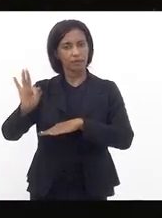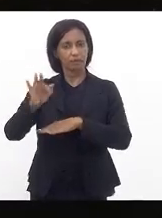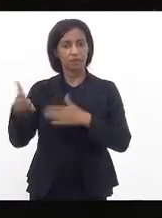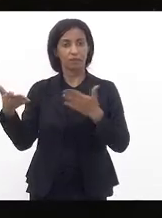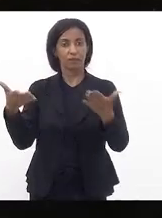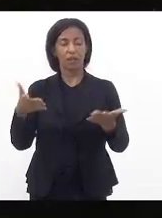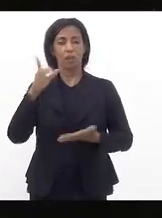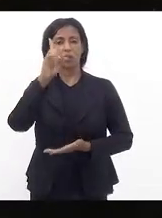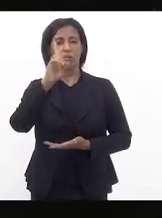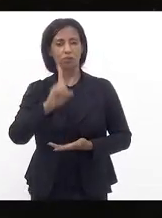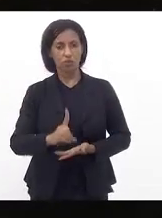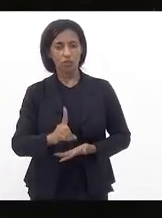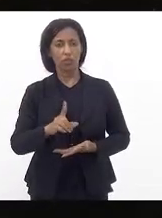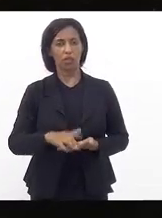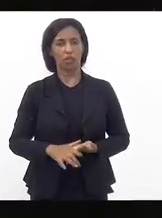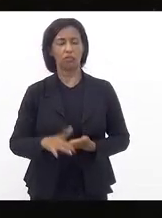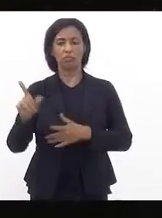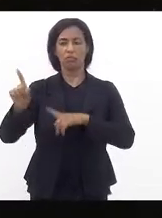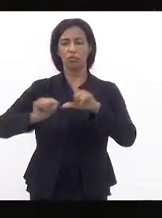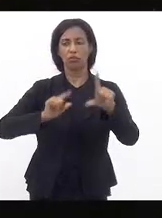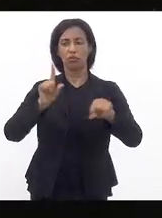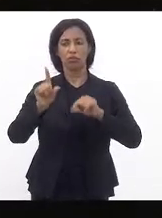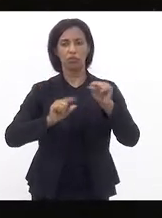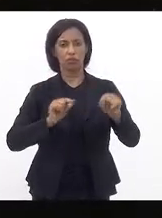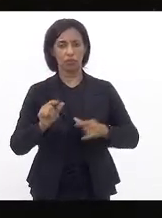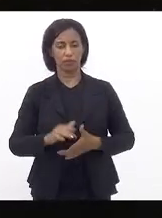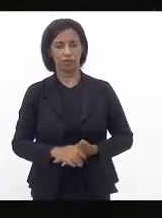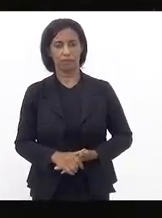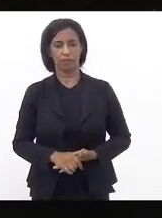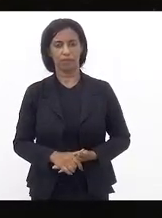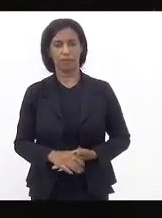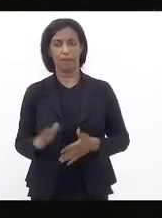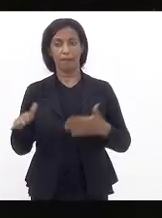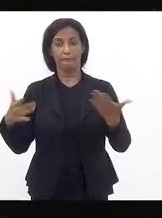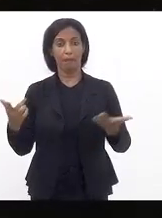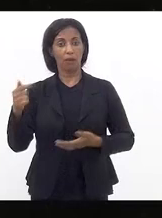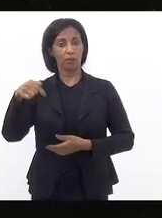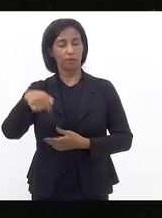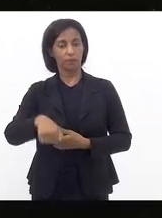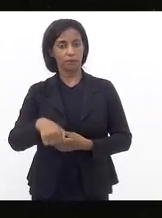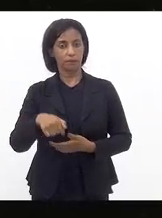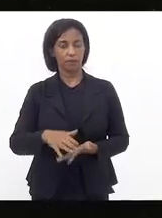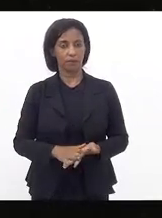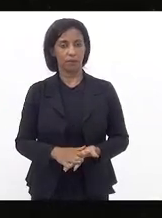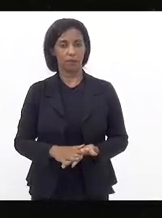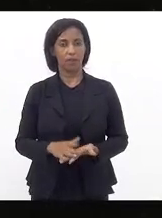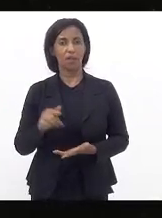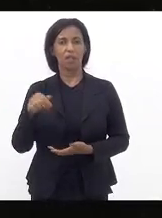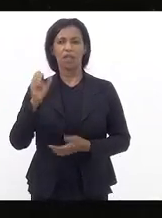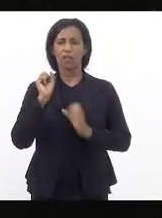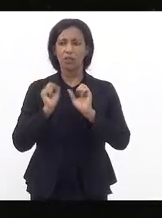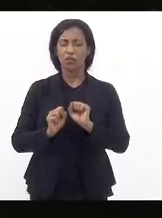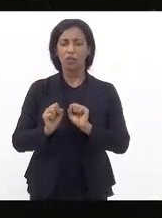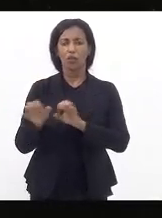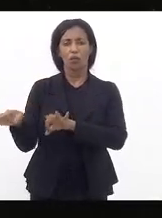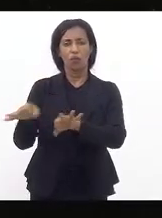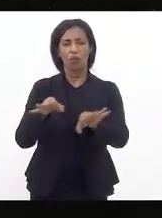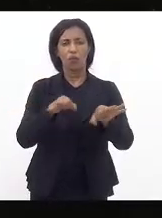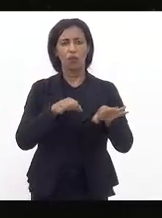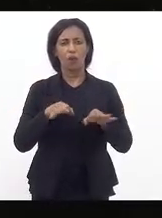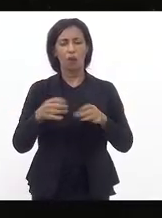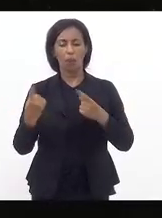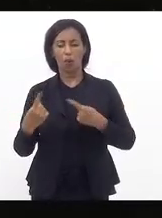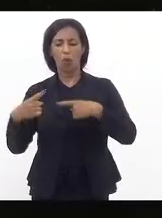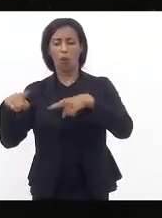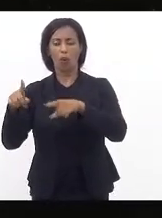que é o nosso direito de escolha Então estou aqui eles formam todo um circo